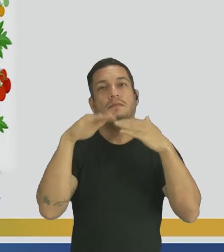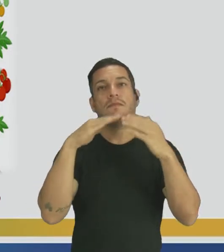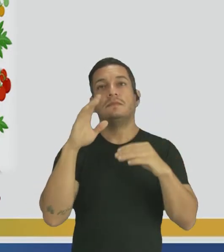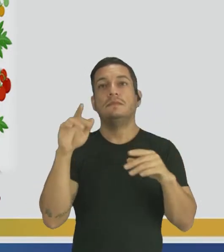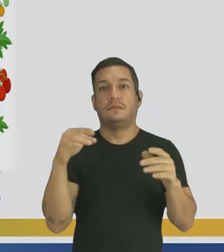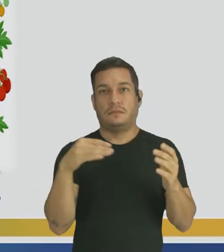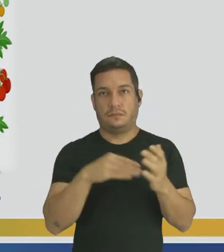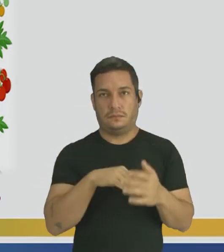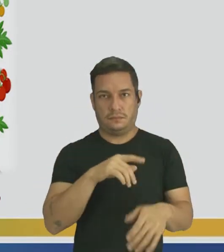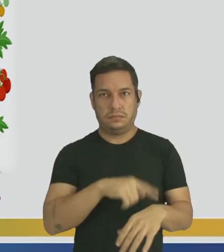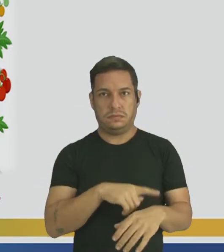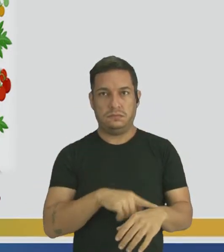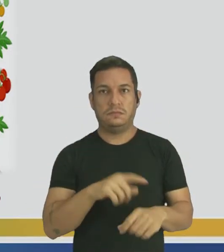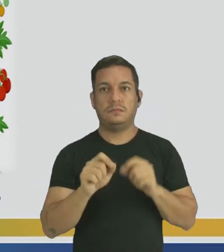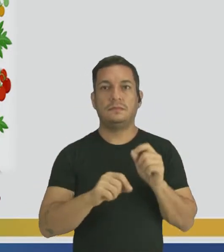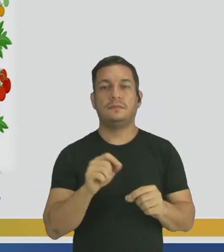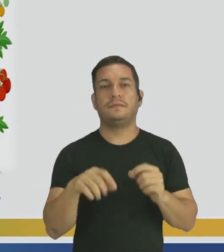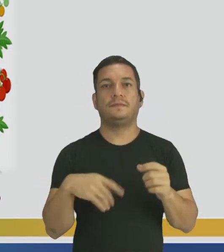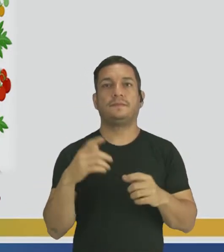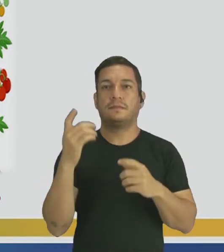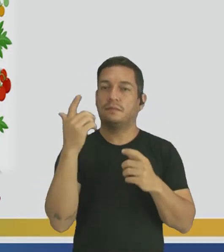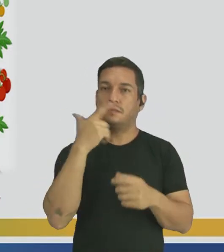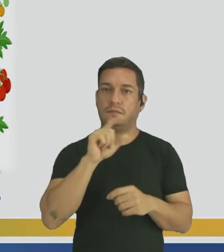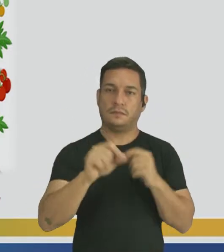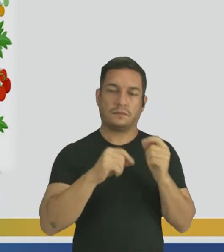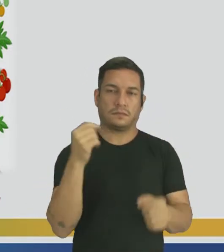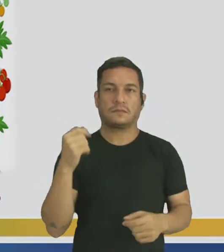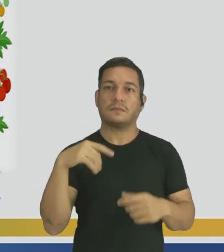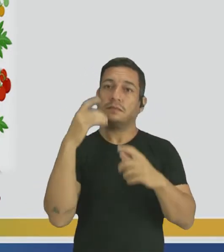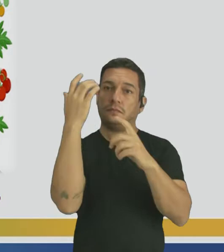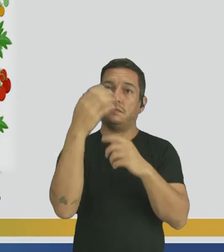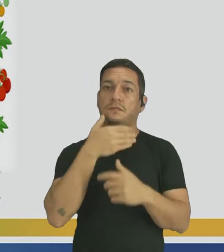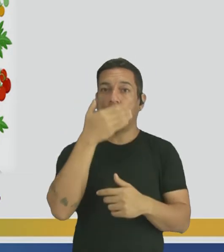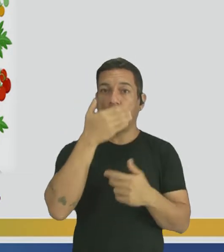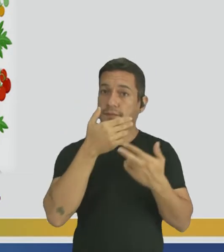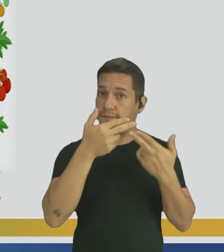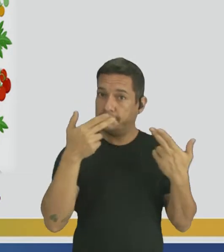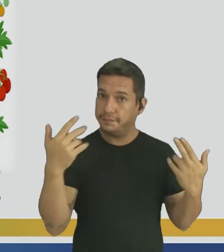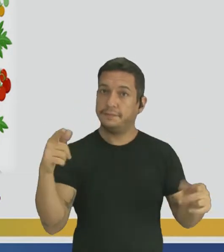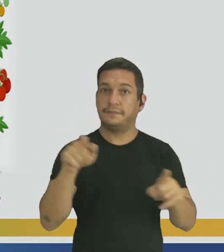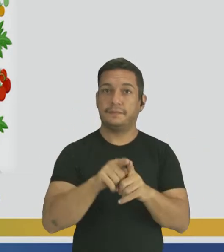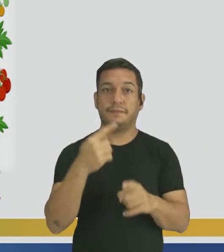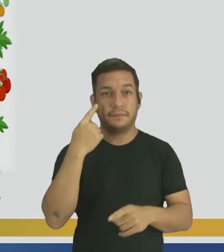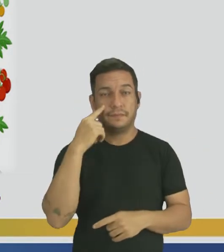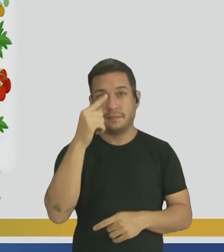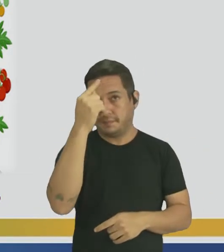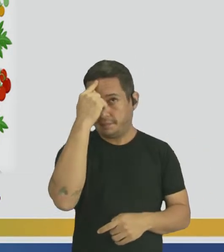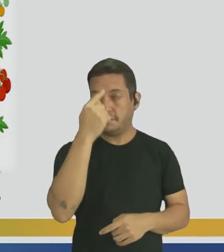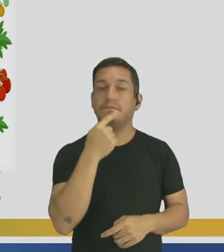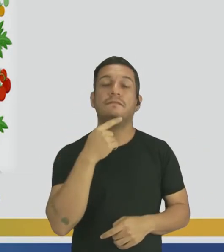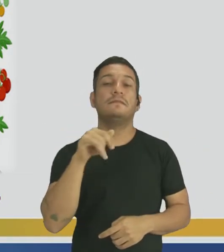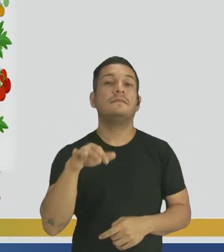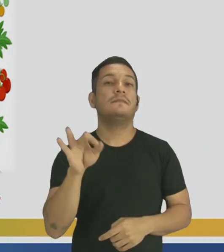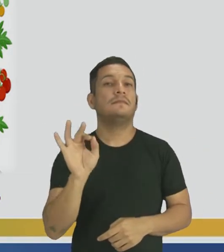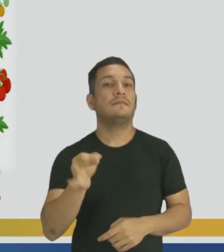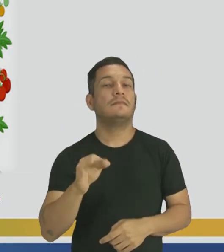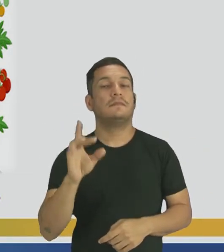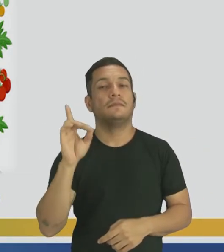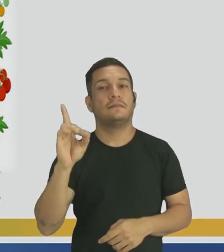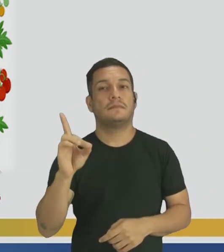até o momento em que ela conseguiu se reproduzir, que é dar bons frutos, não é isso? Então, quem acertou a letra